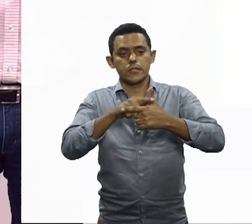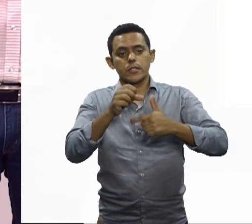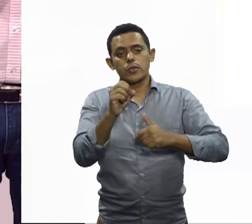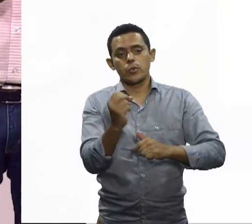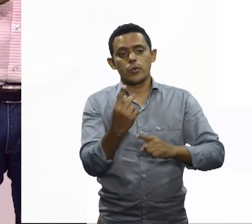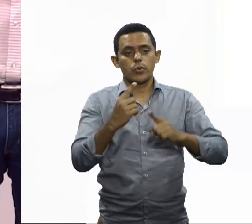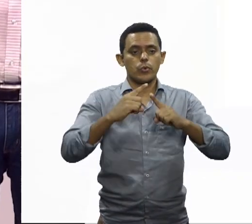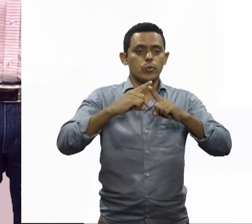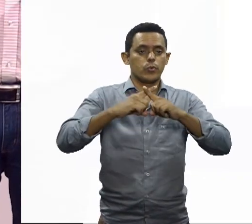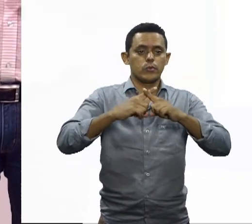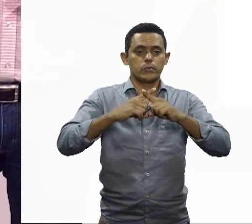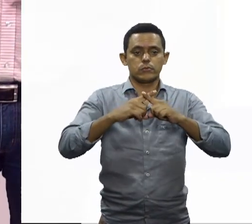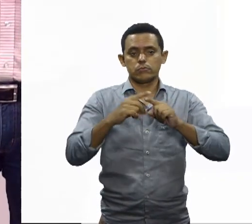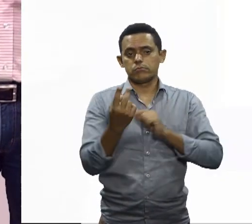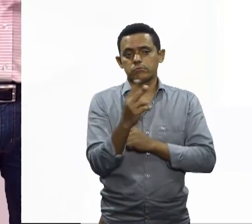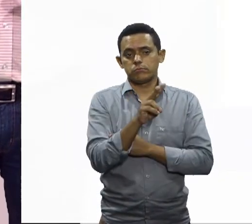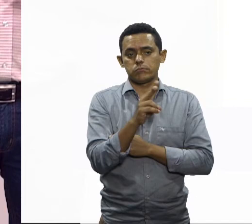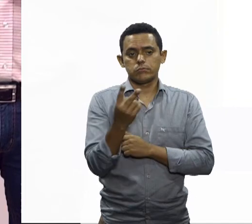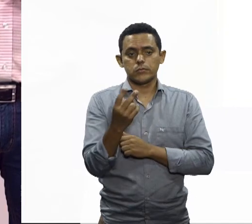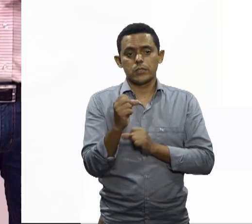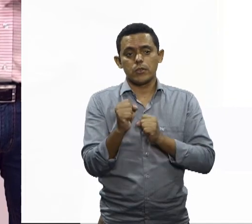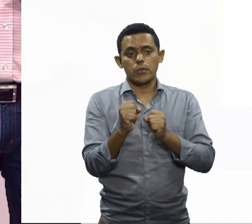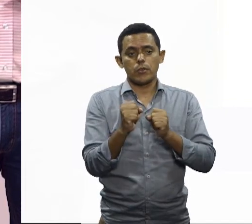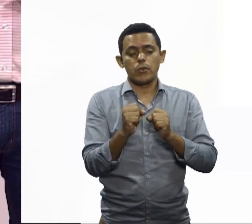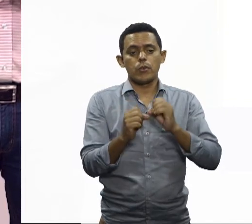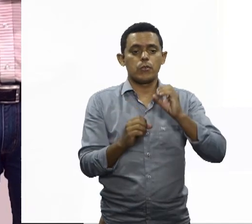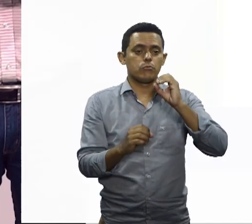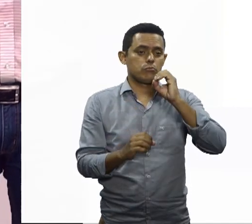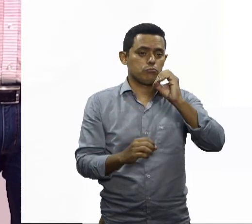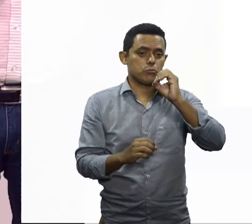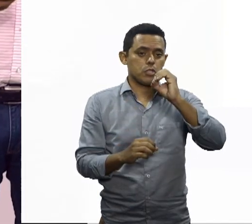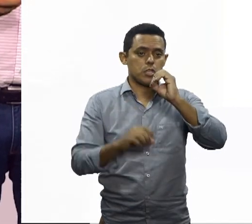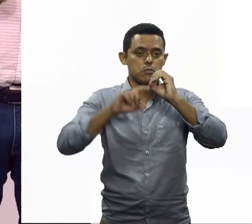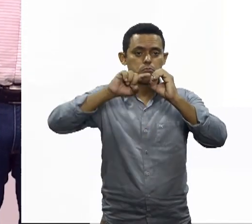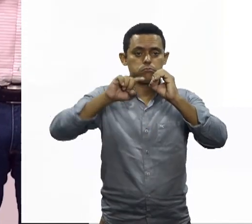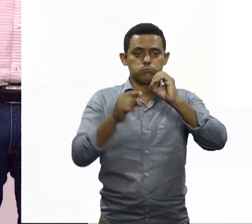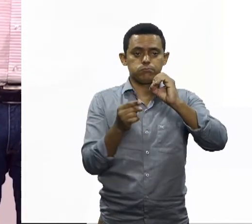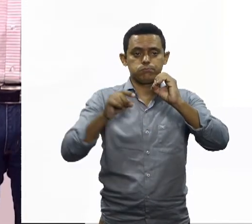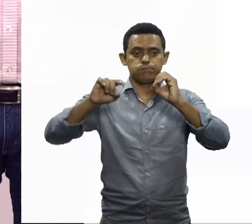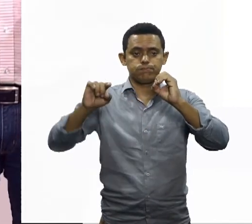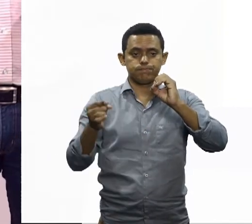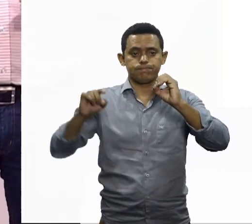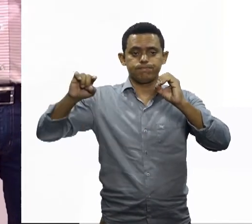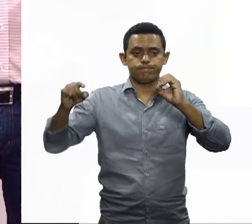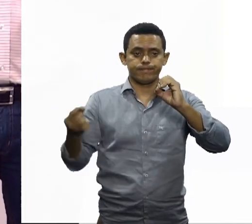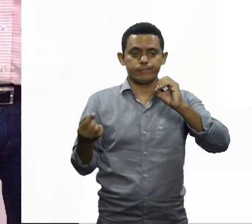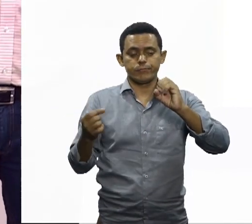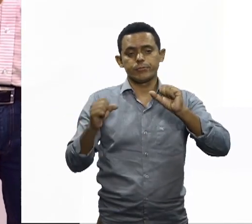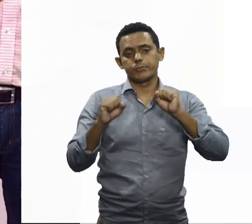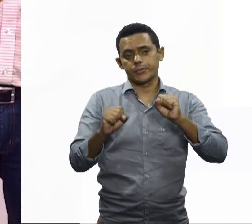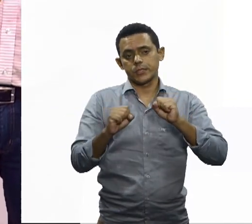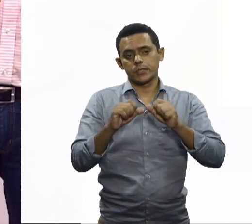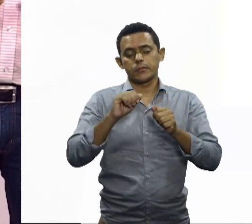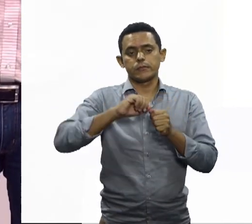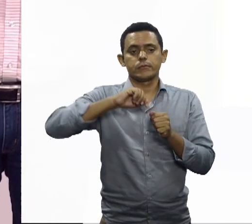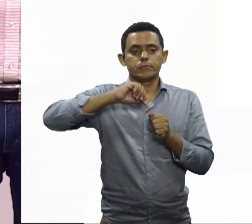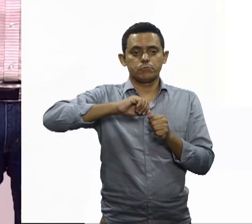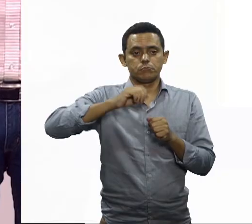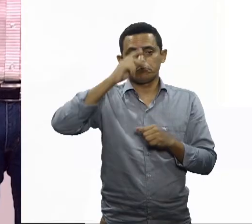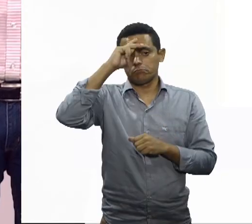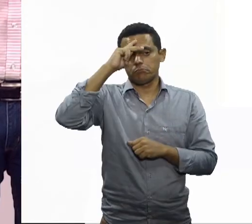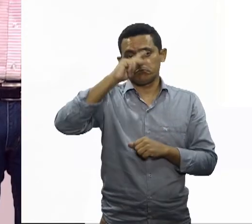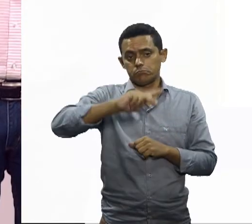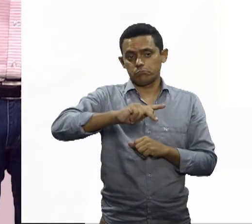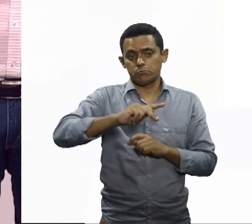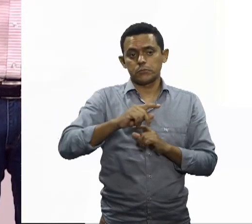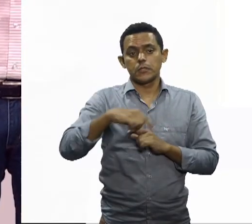Ou, simplesmente, pega a vírgula e percorre essa vírgula ou para a esquerda ou para a direita. O que você achar melhor. É bom